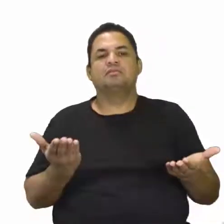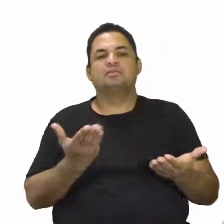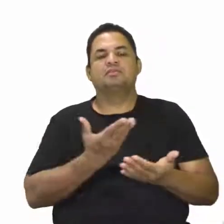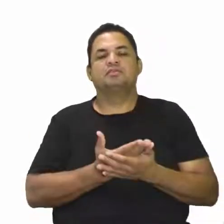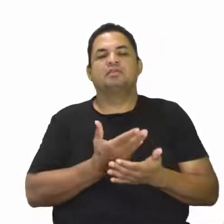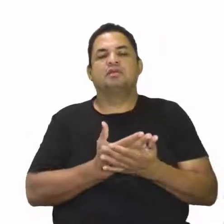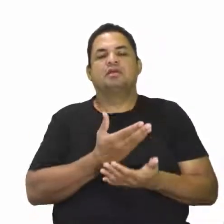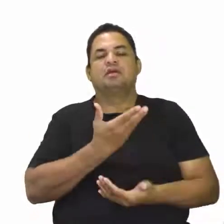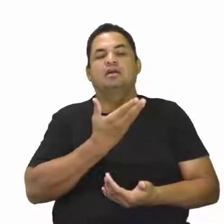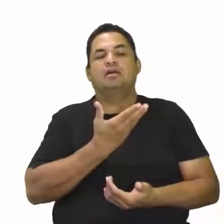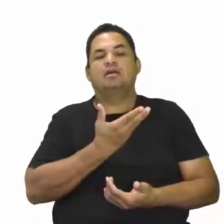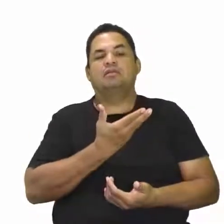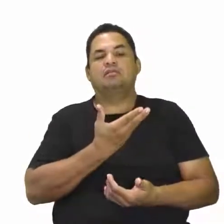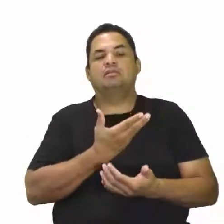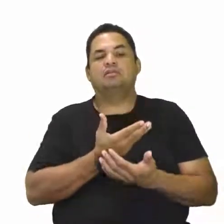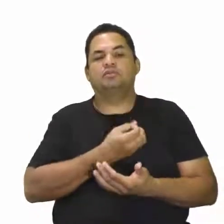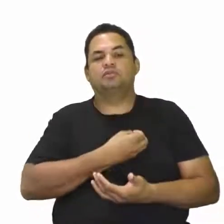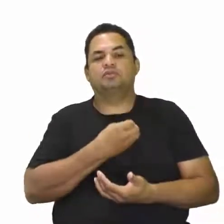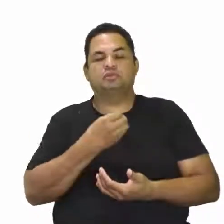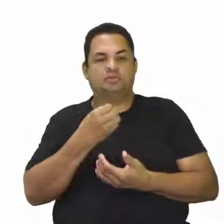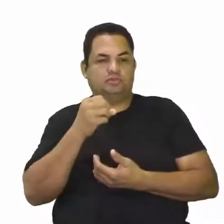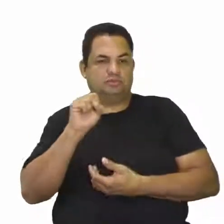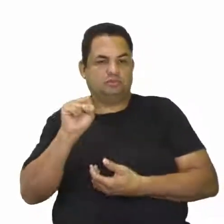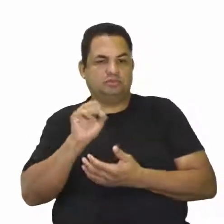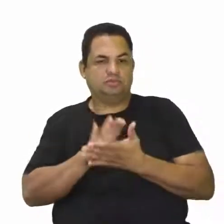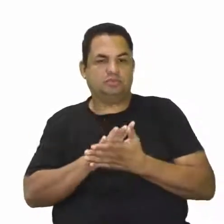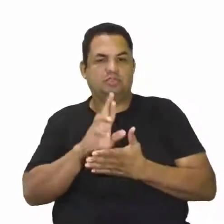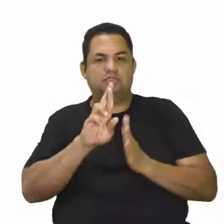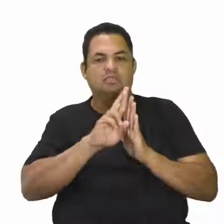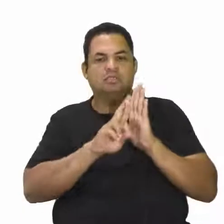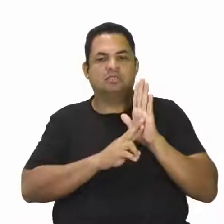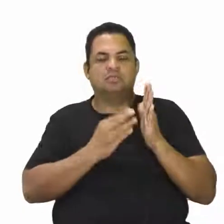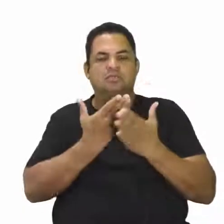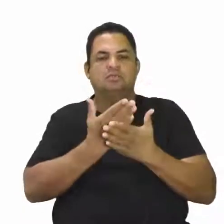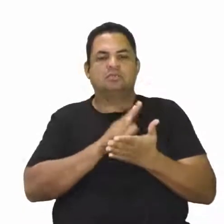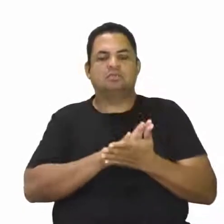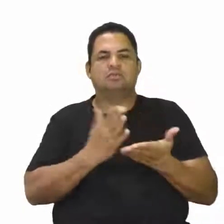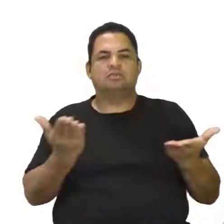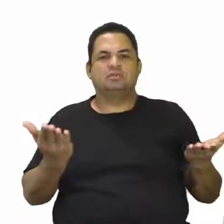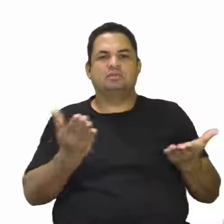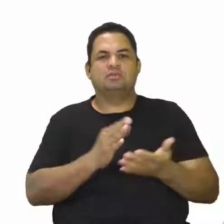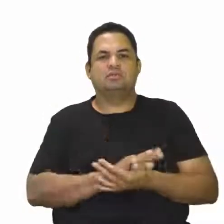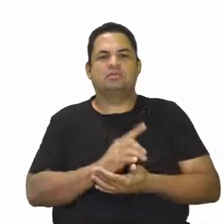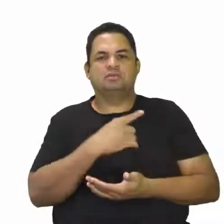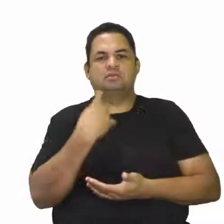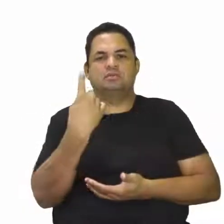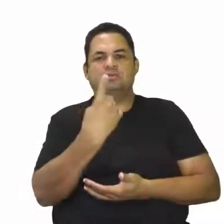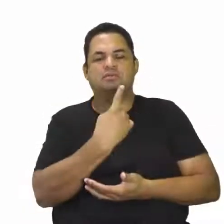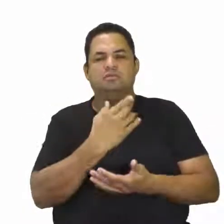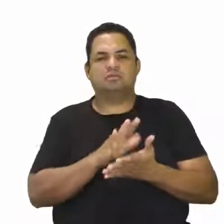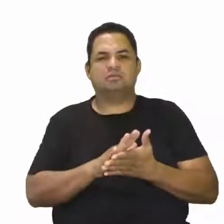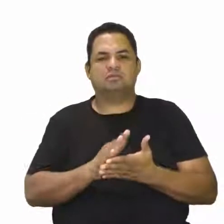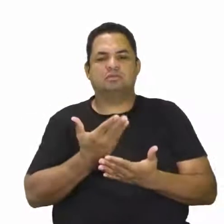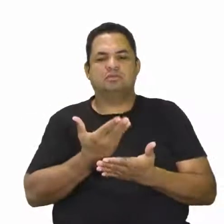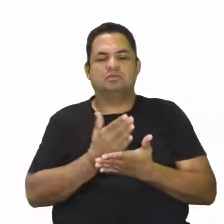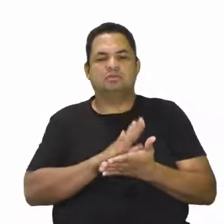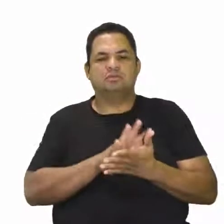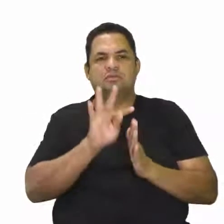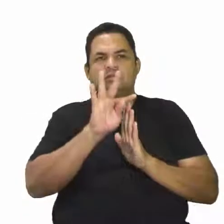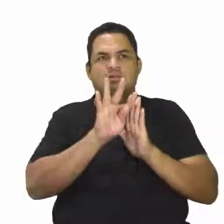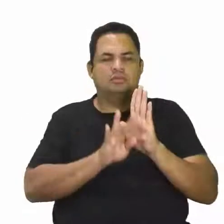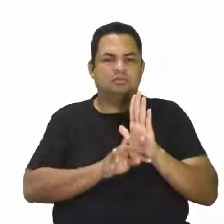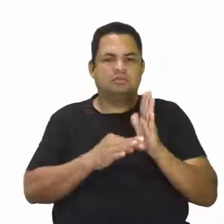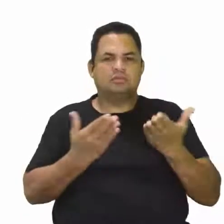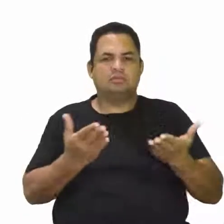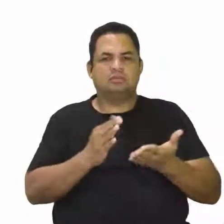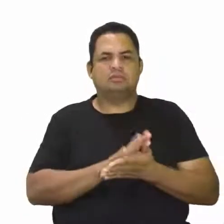nós falamos sobre as regras de interpretação de texto. Isso mesmo. Nós sabemos que a interpretação de